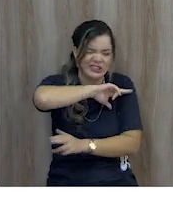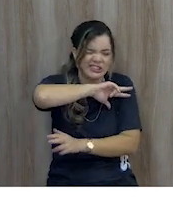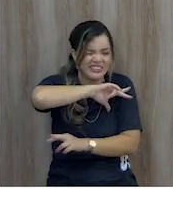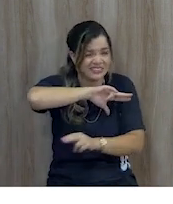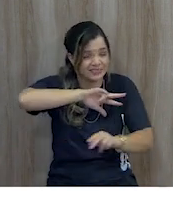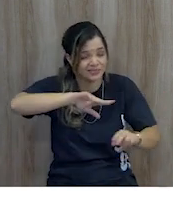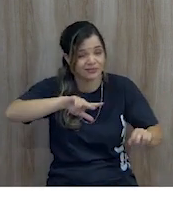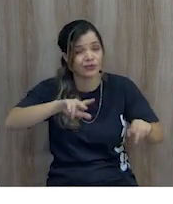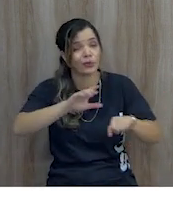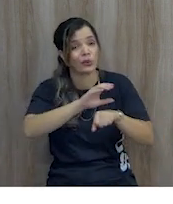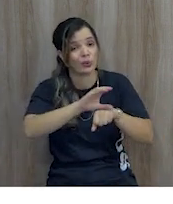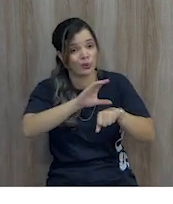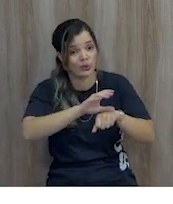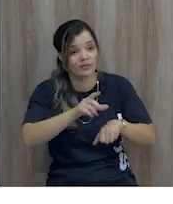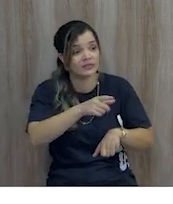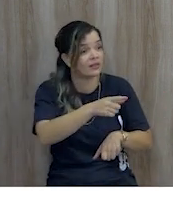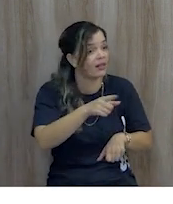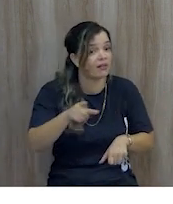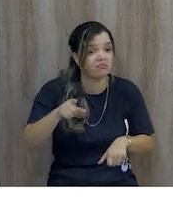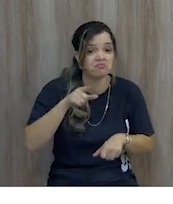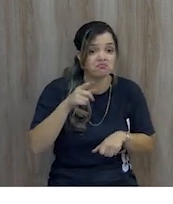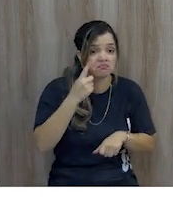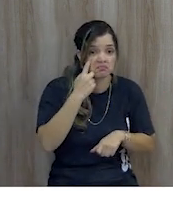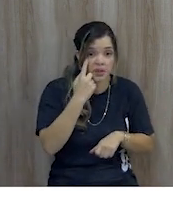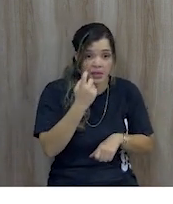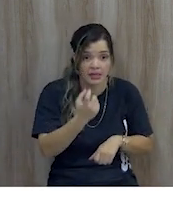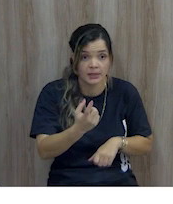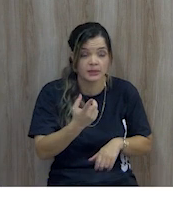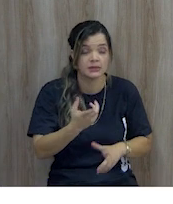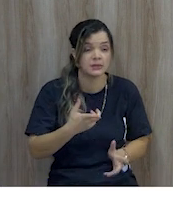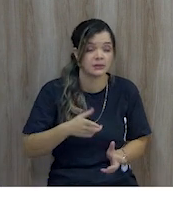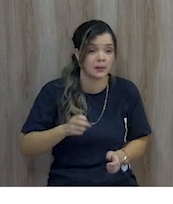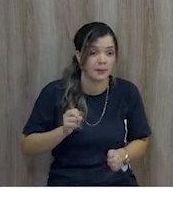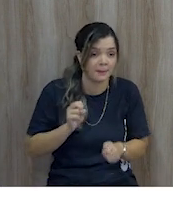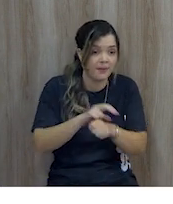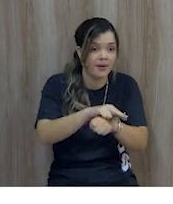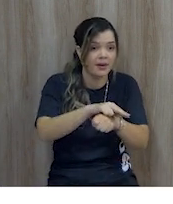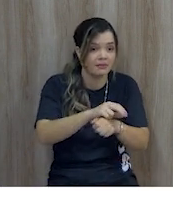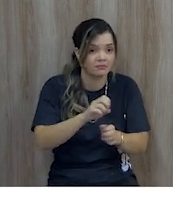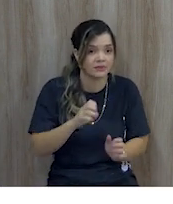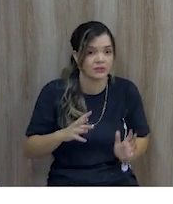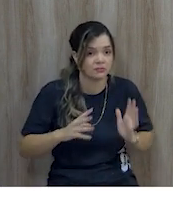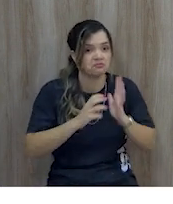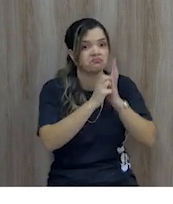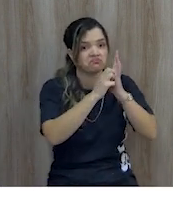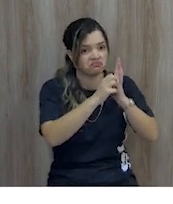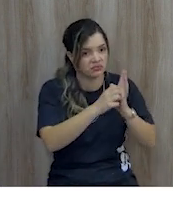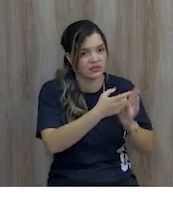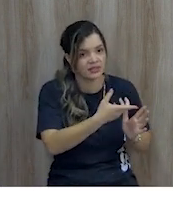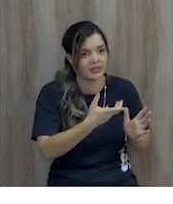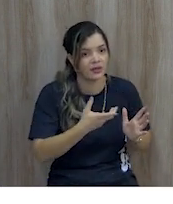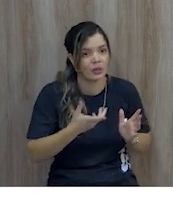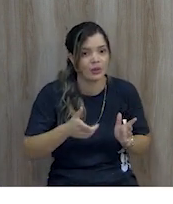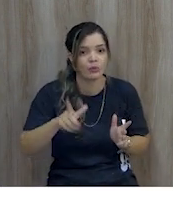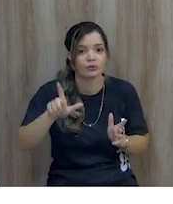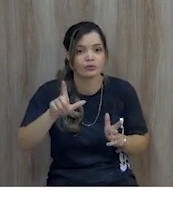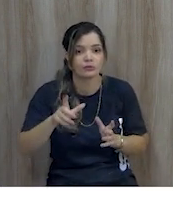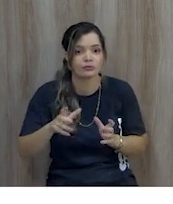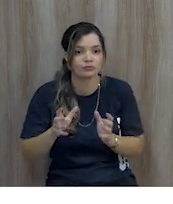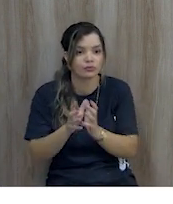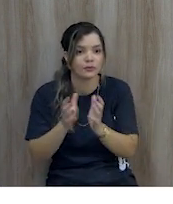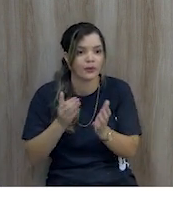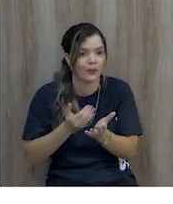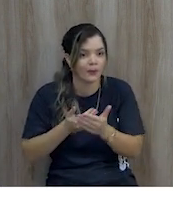Quem tiver interesse em participar ou tiver algum colega interessado em aprender periodontia, vamos ter uma nova turma começando